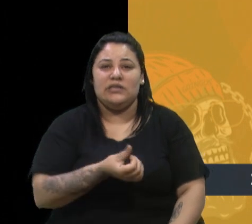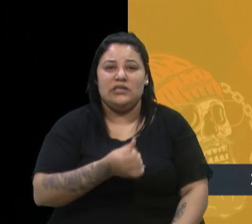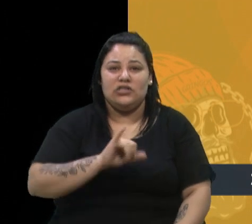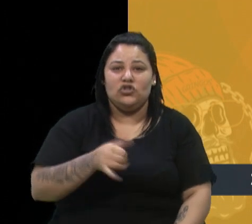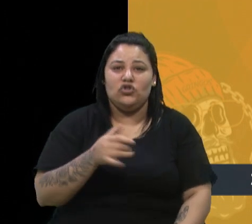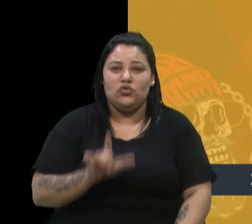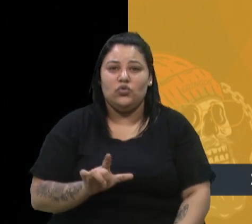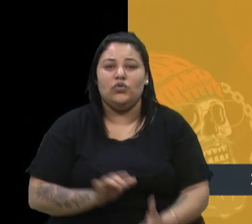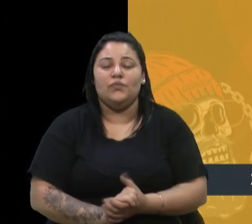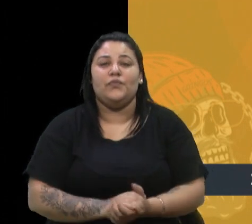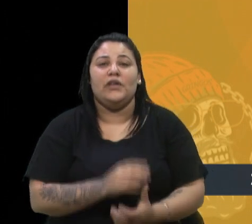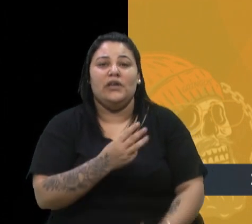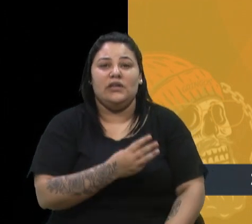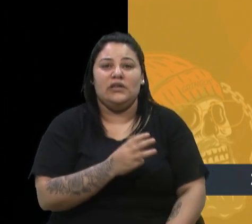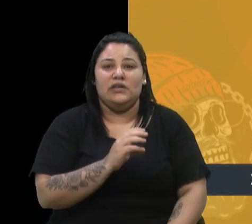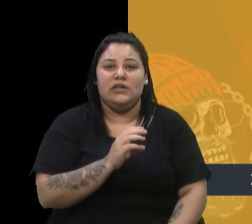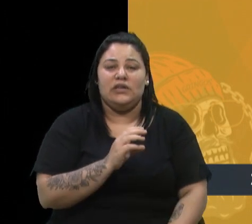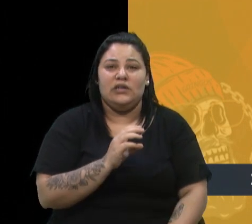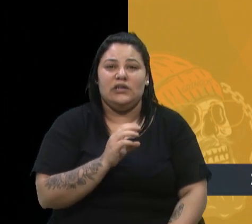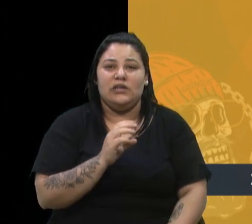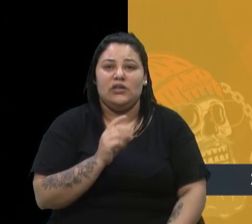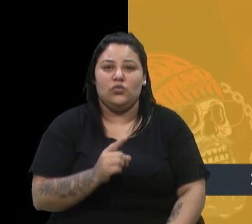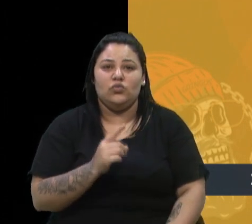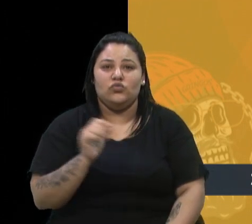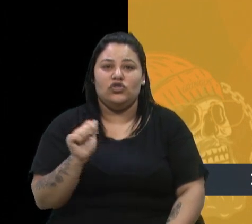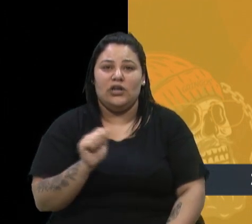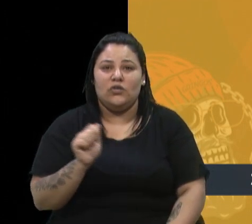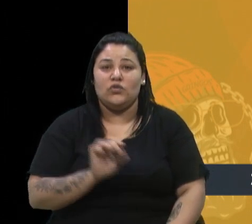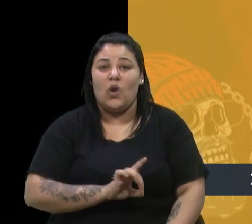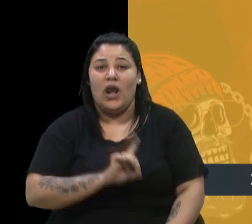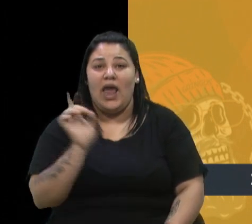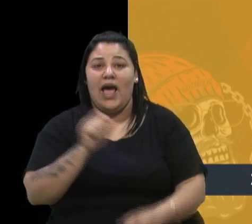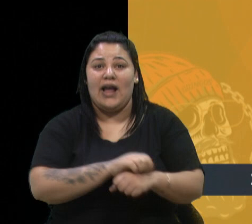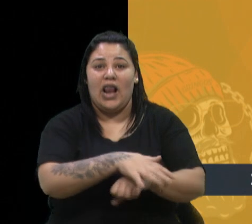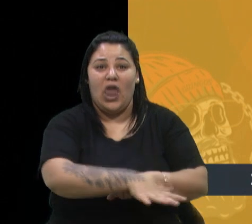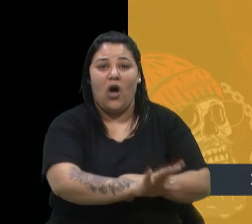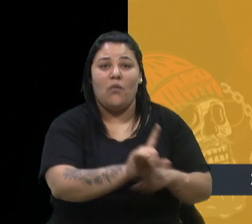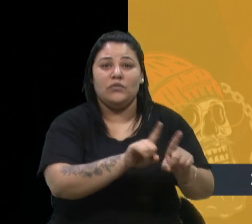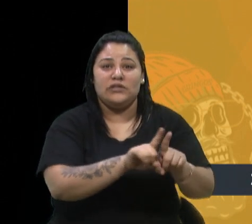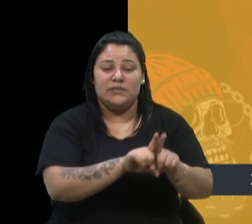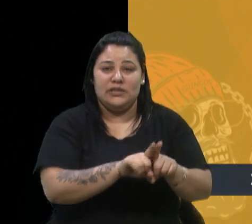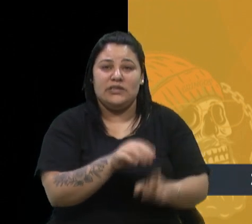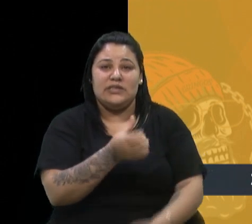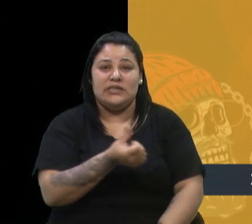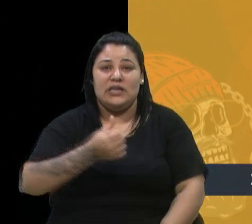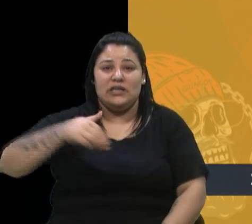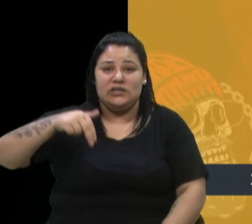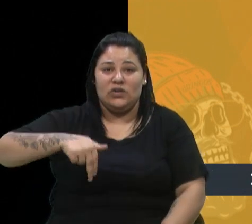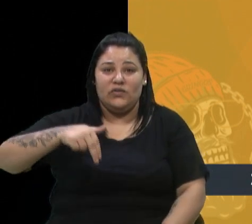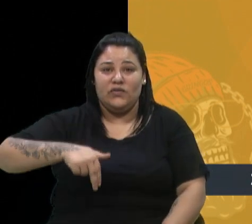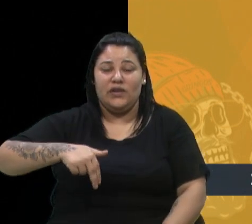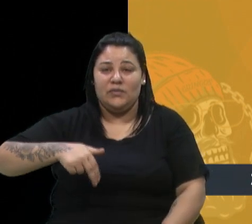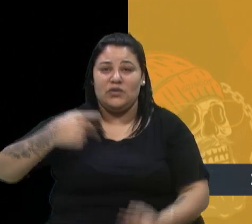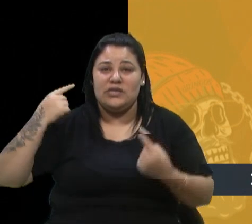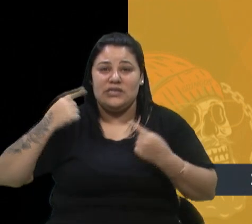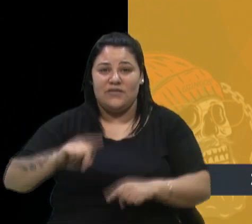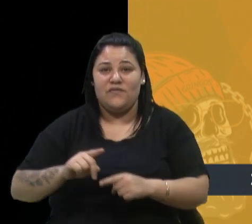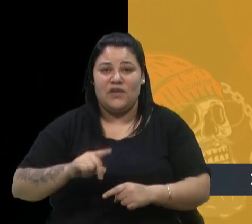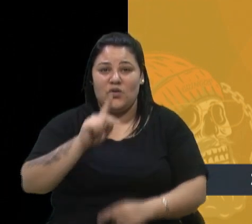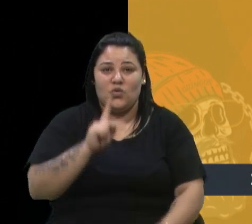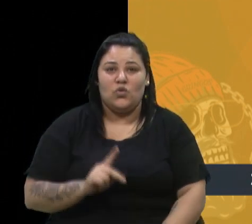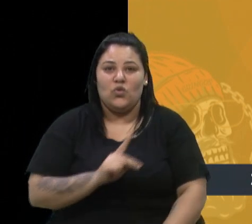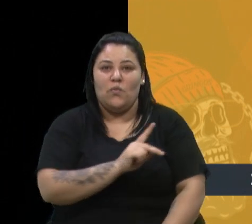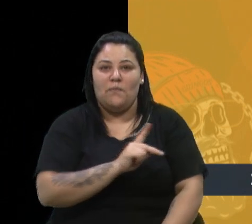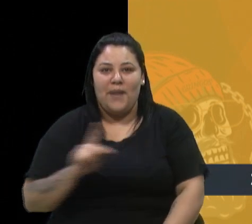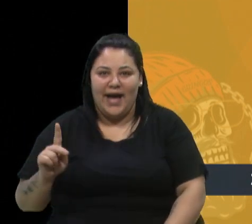o Cerro Up and Down, lá em Galópolis. Dia 6 de novembro, o Desafio do Padre, que é o Caminho do